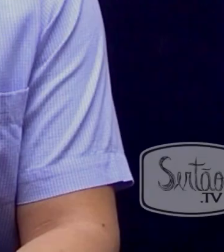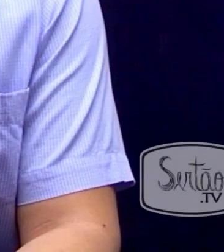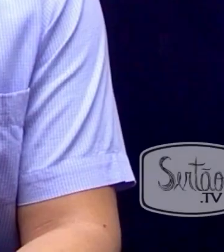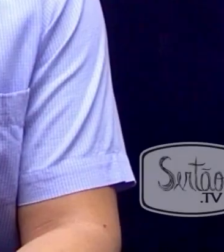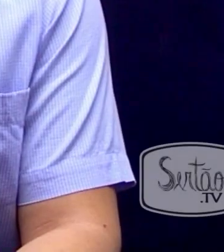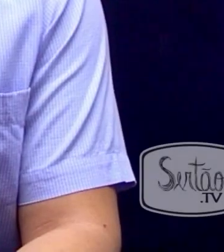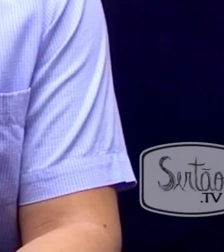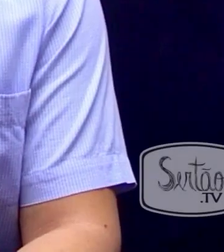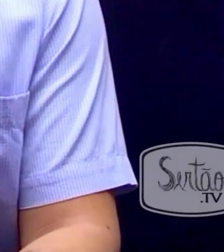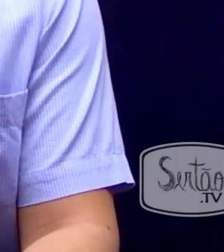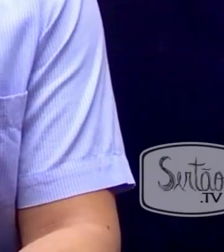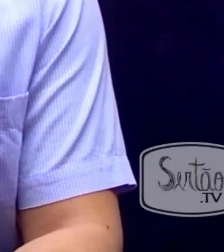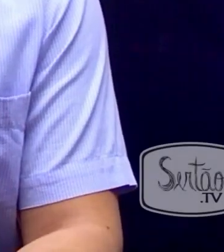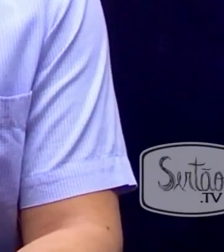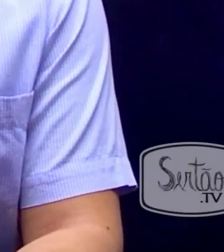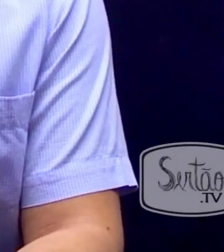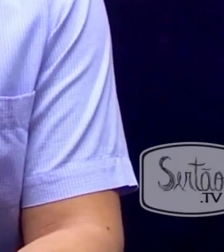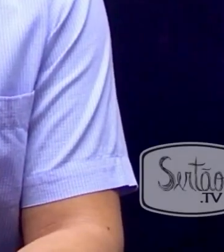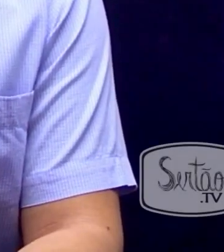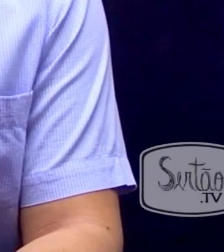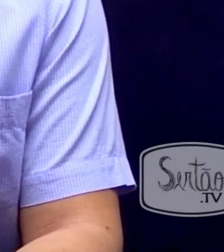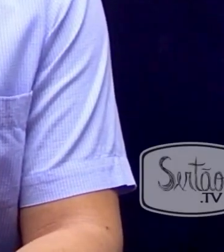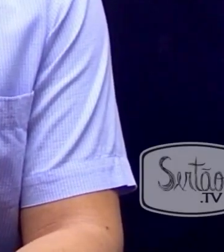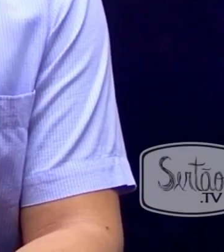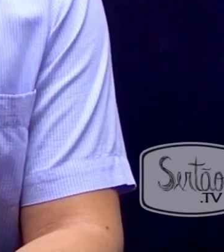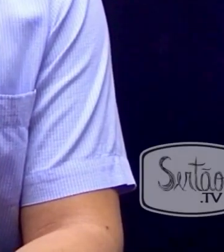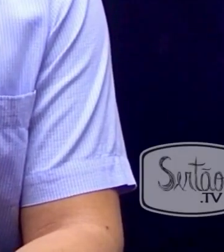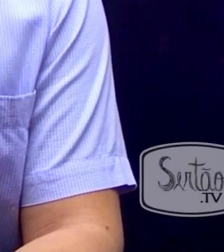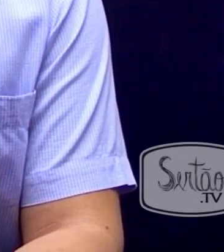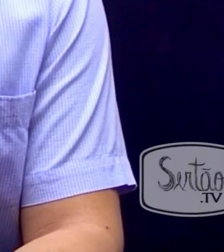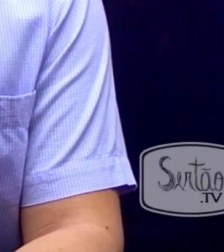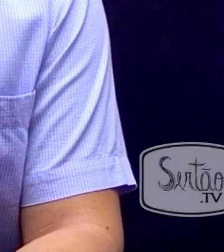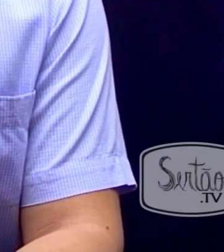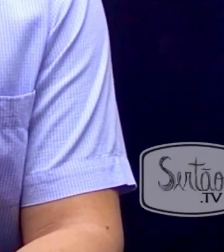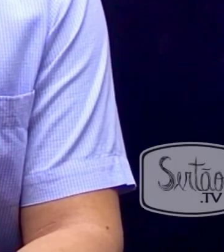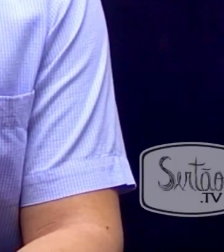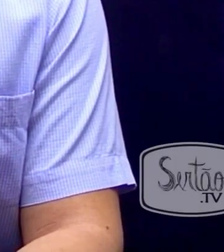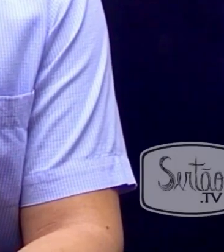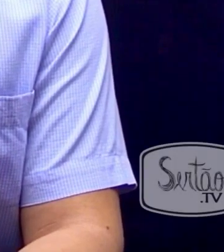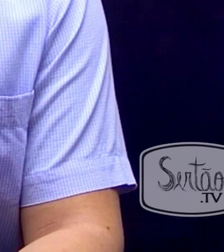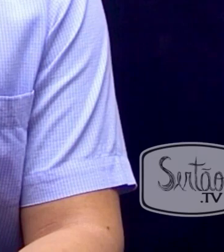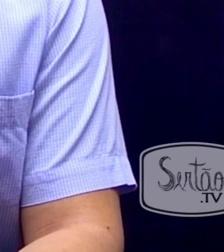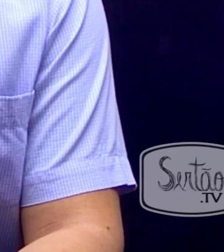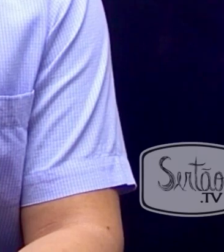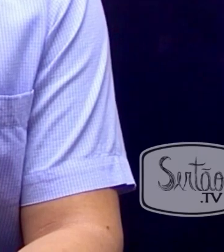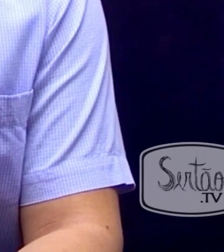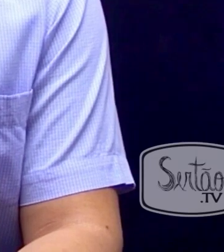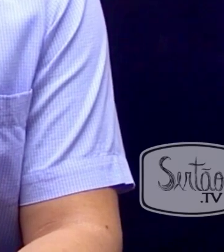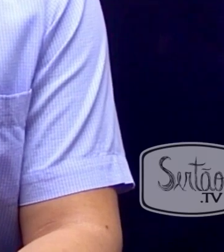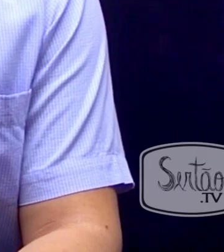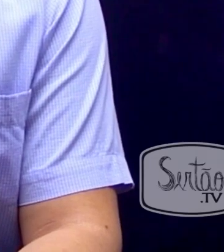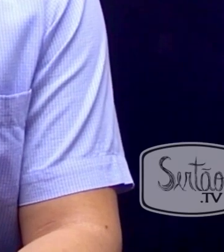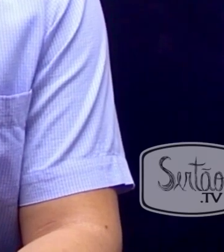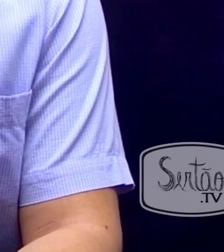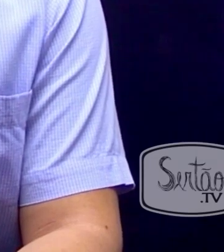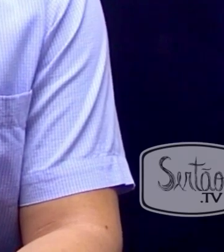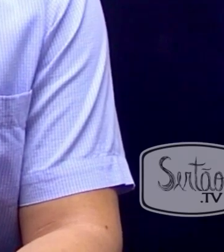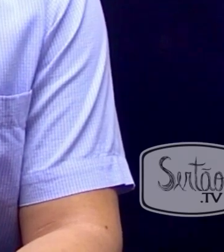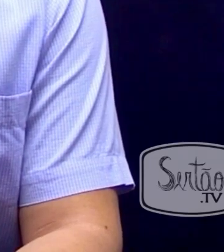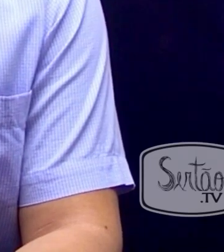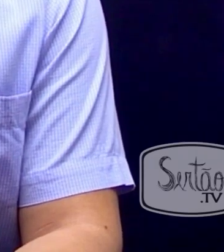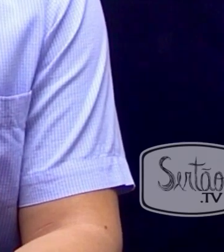Gente, o Ceará Sem Fome, que é um programa do governo do estado, ultrapassou na última quarta-feira o total de 1 milhão